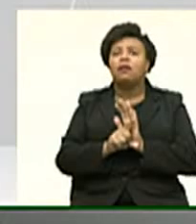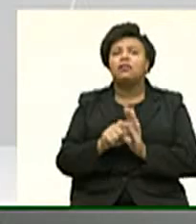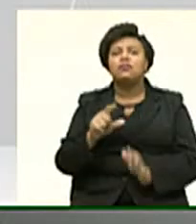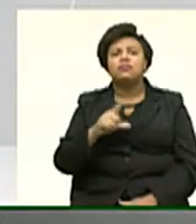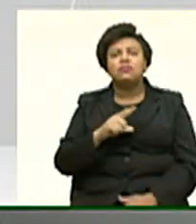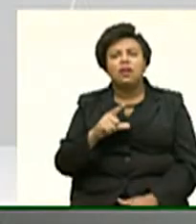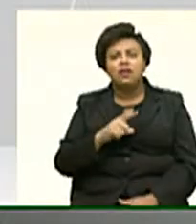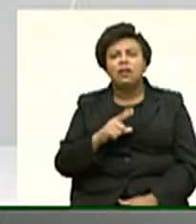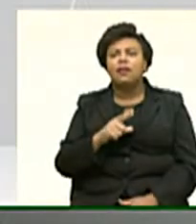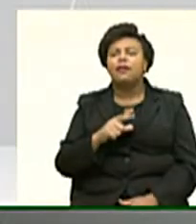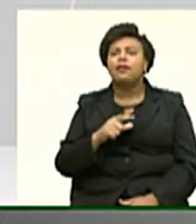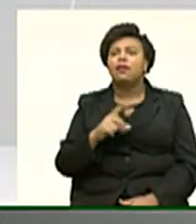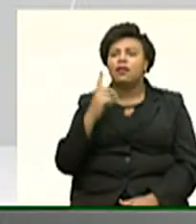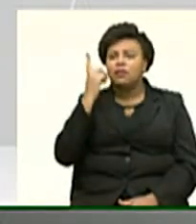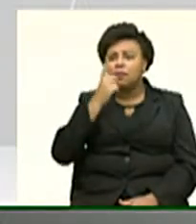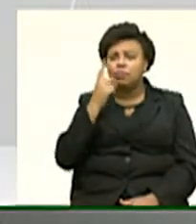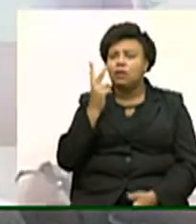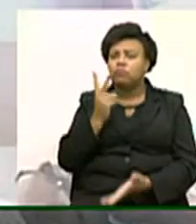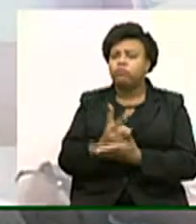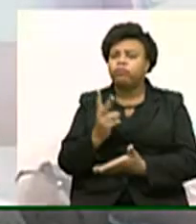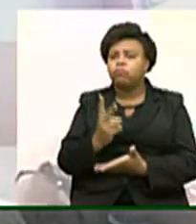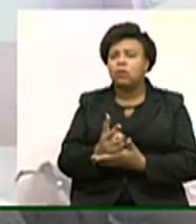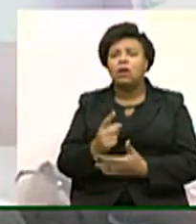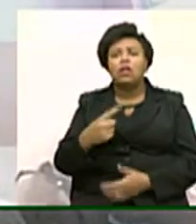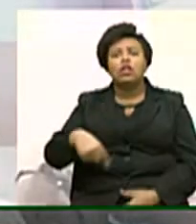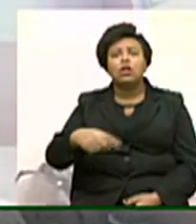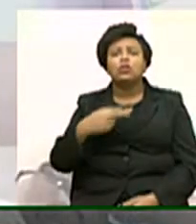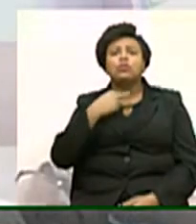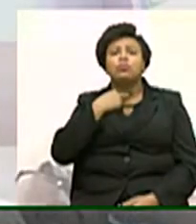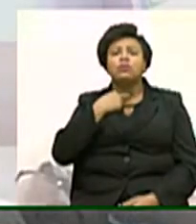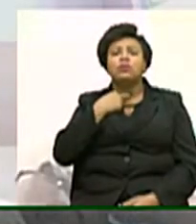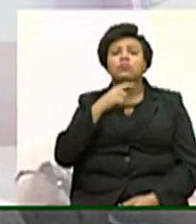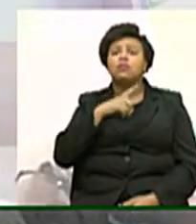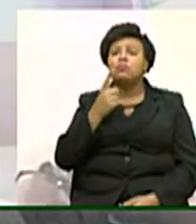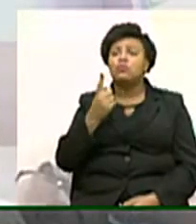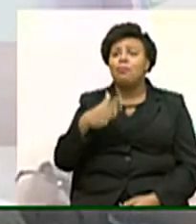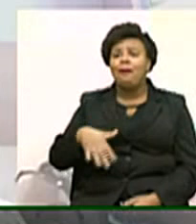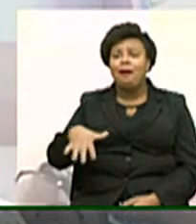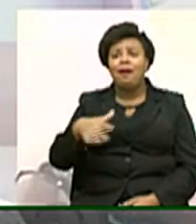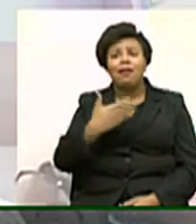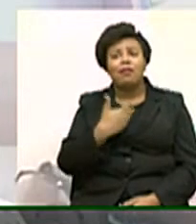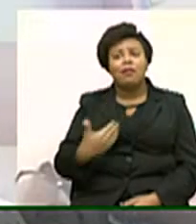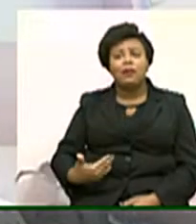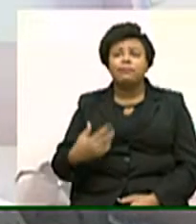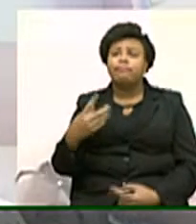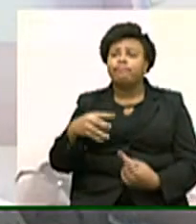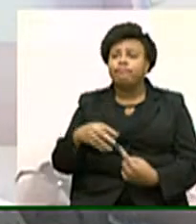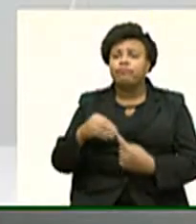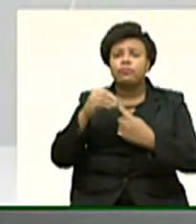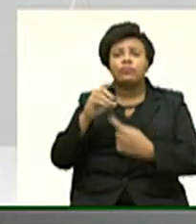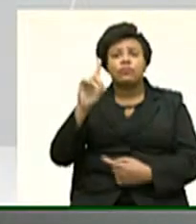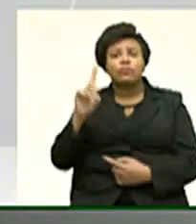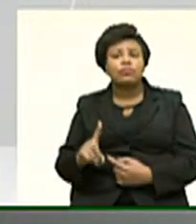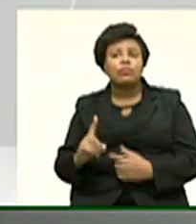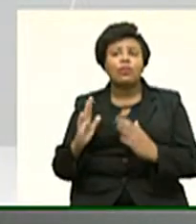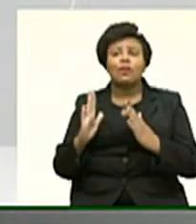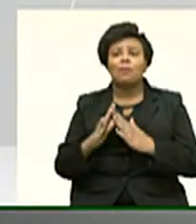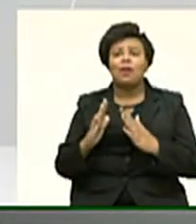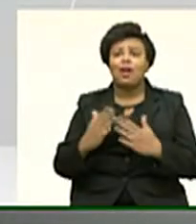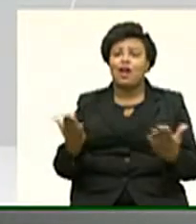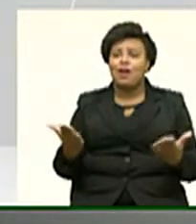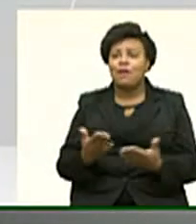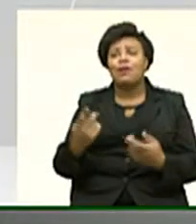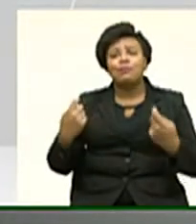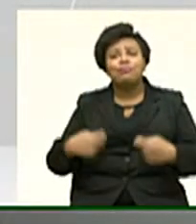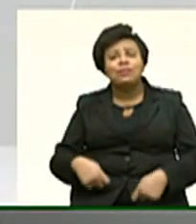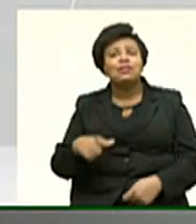e a deputada Luciana segue fazendo, e nós não podemos, nós temos como área pública, nós temos que priorizar o direito de moradia. Agora, tem